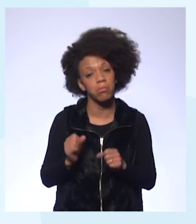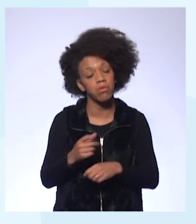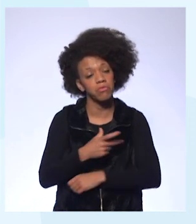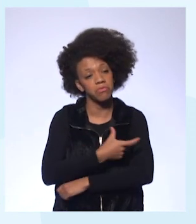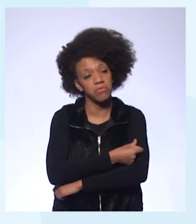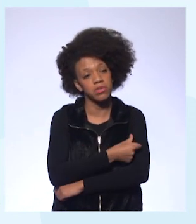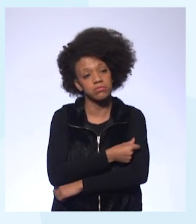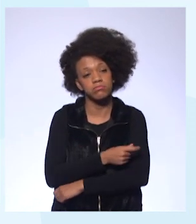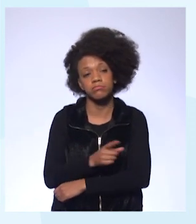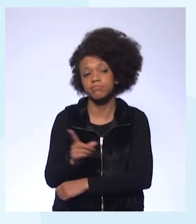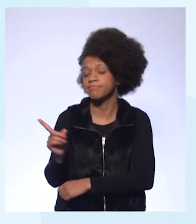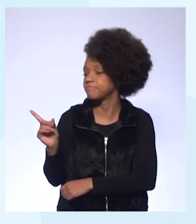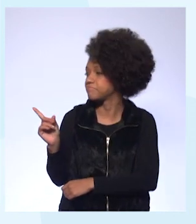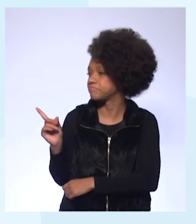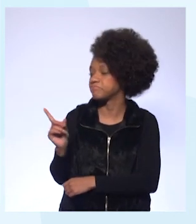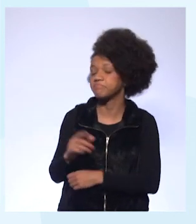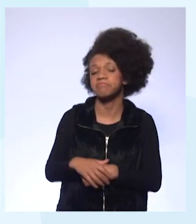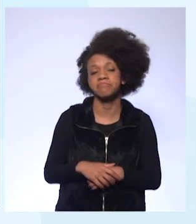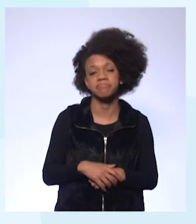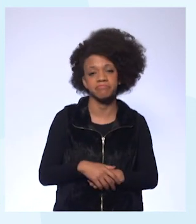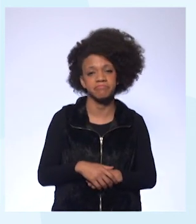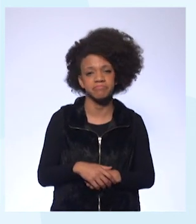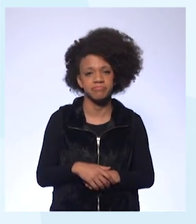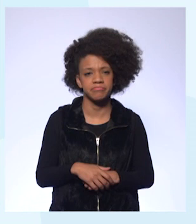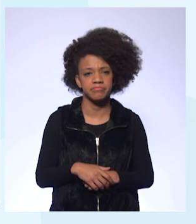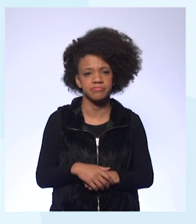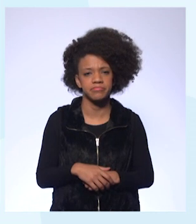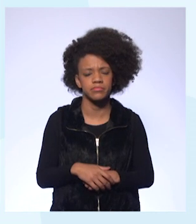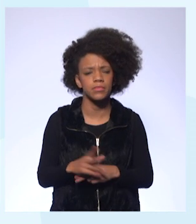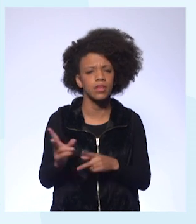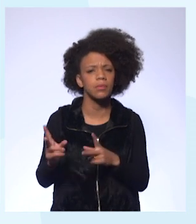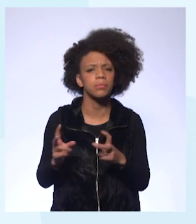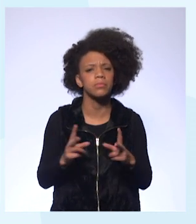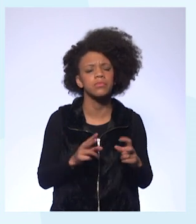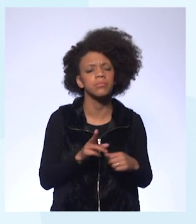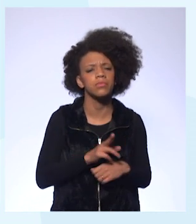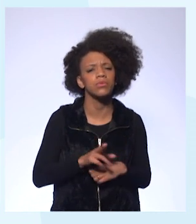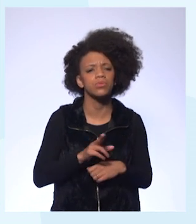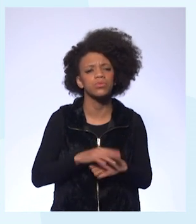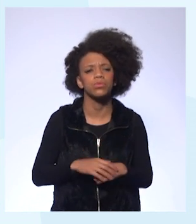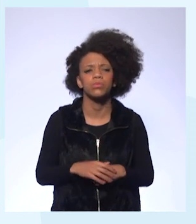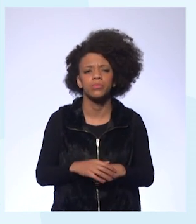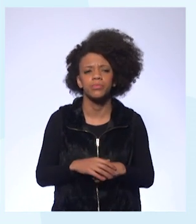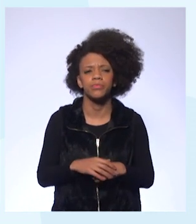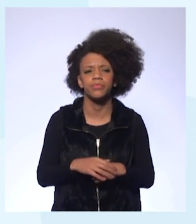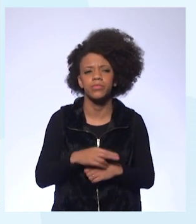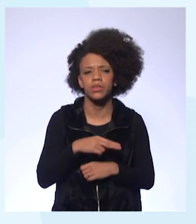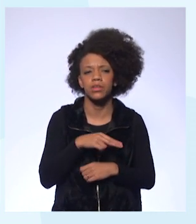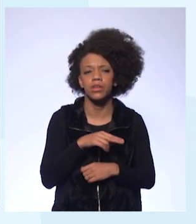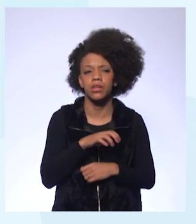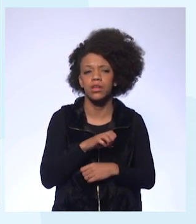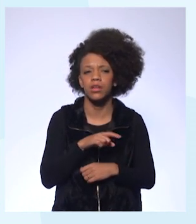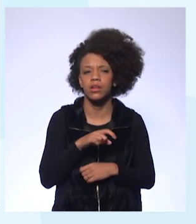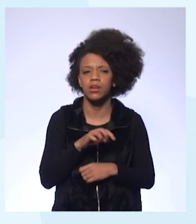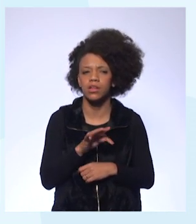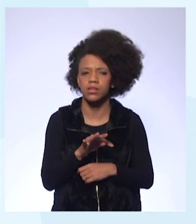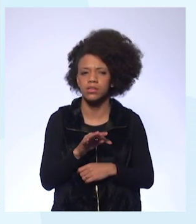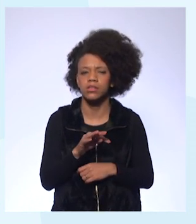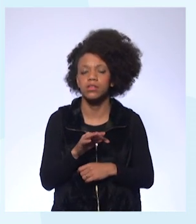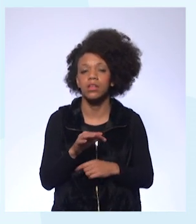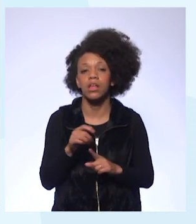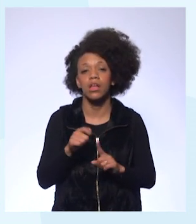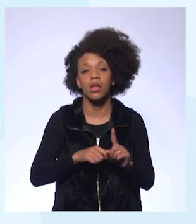levar os indo também qual desculpa we are V Neck já percebeu que eu usei aqui ó next muffin próximo mês